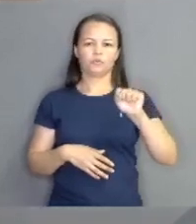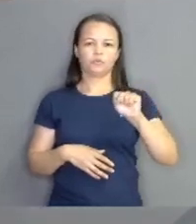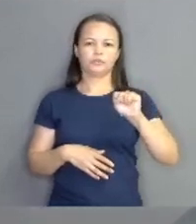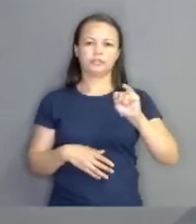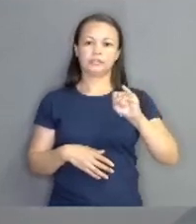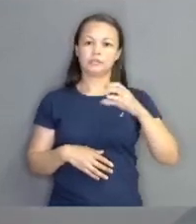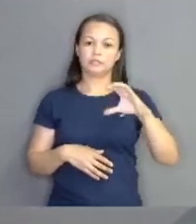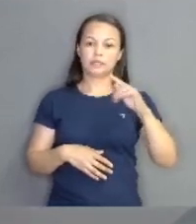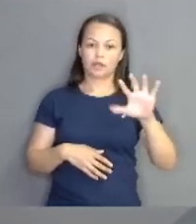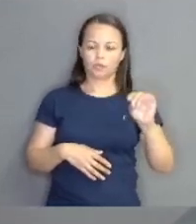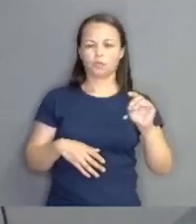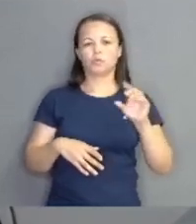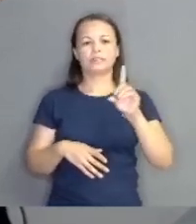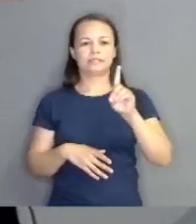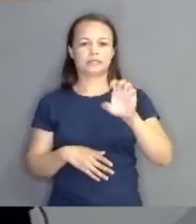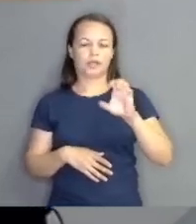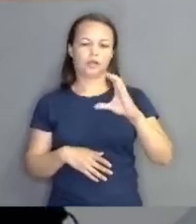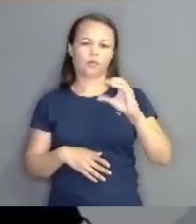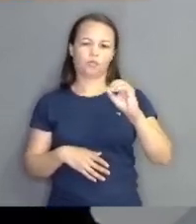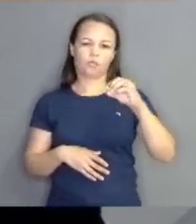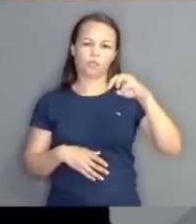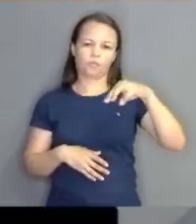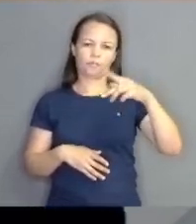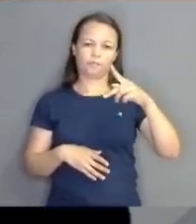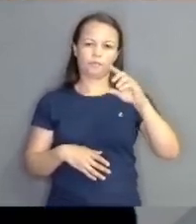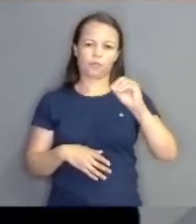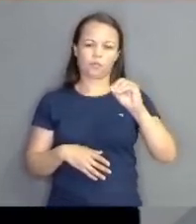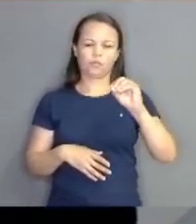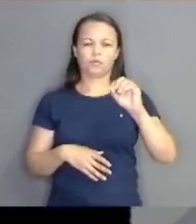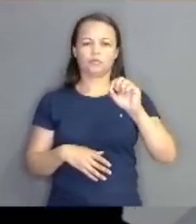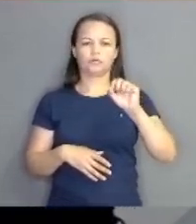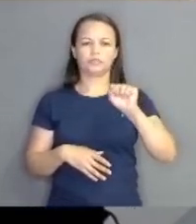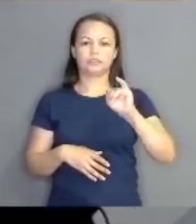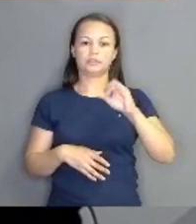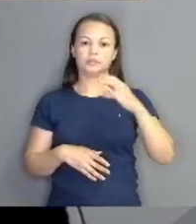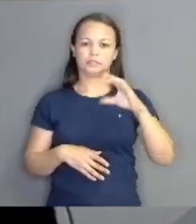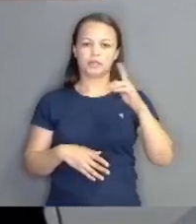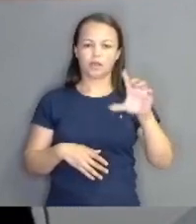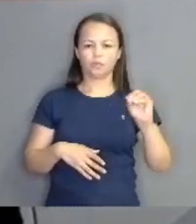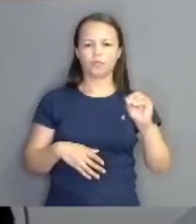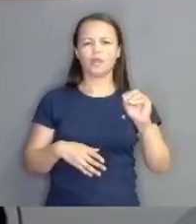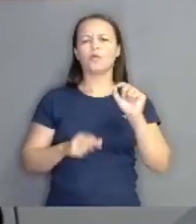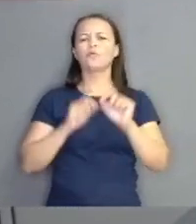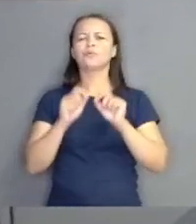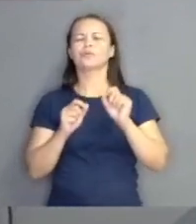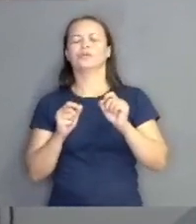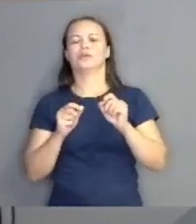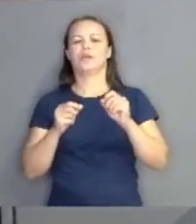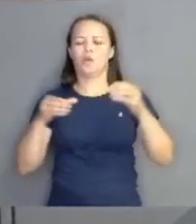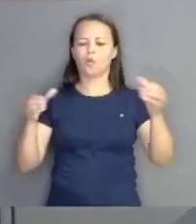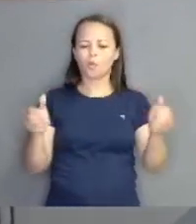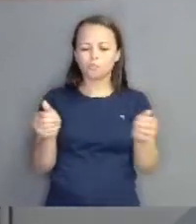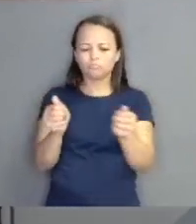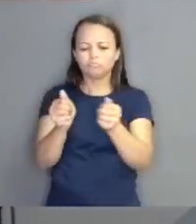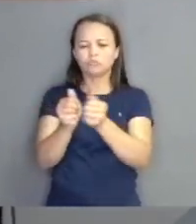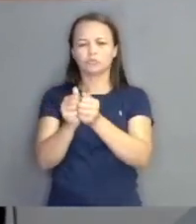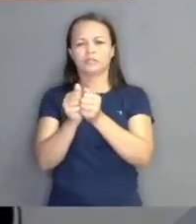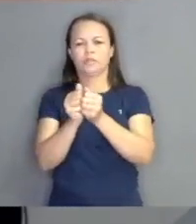a composição? É a junção de dois ou mais elementos quando unidos